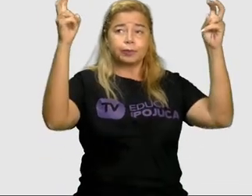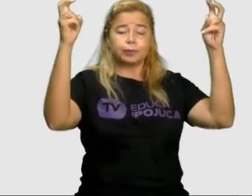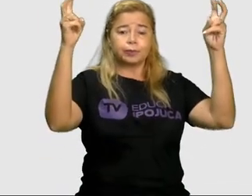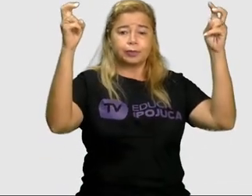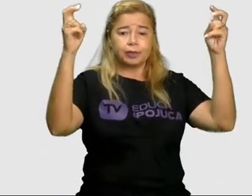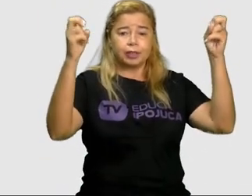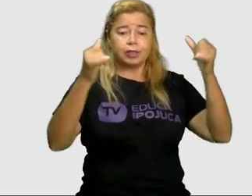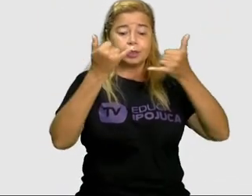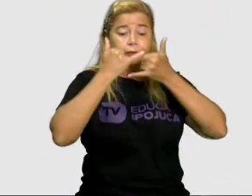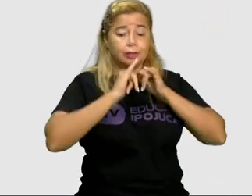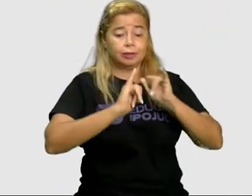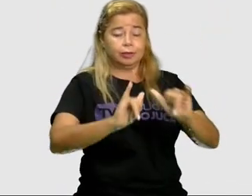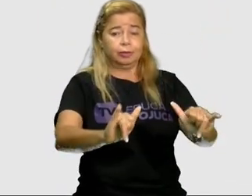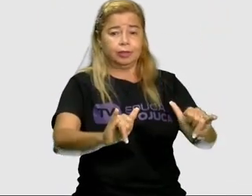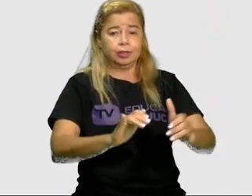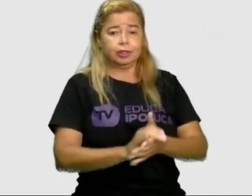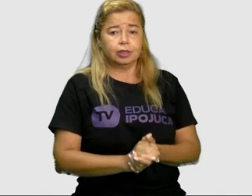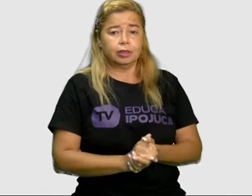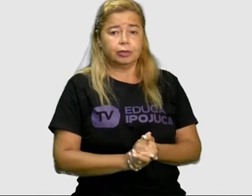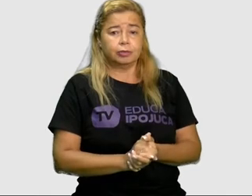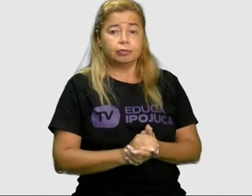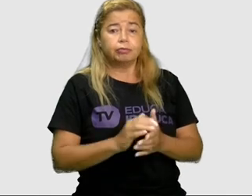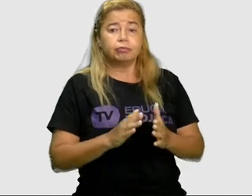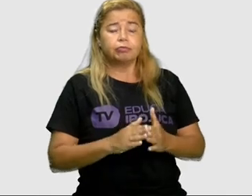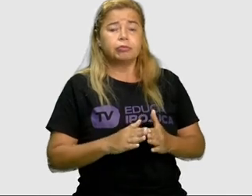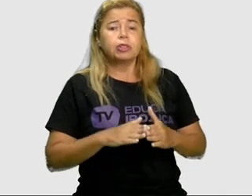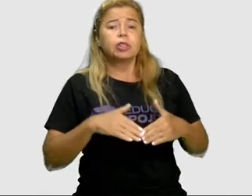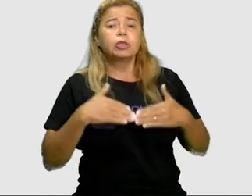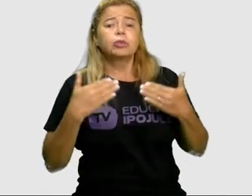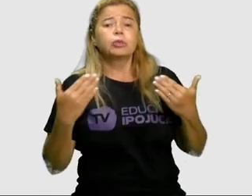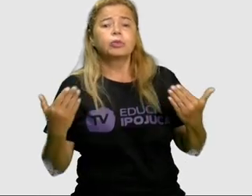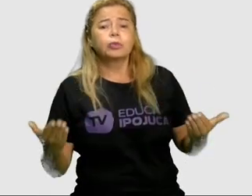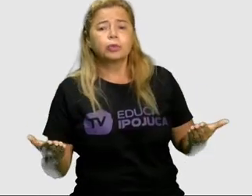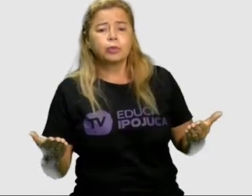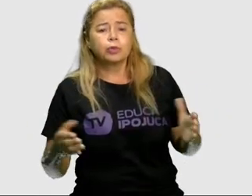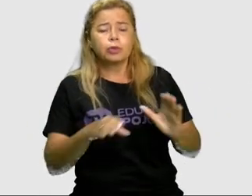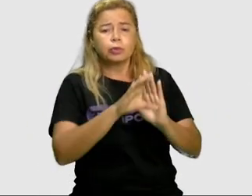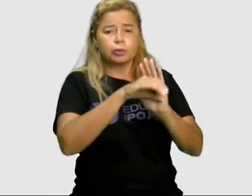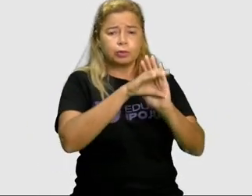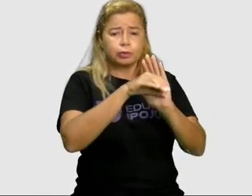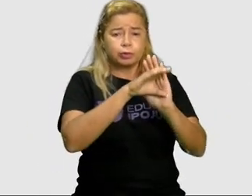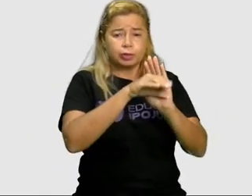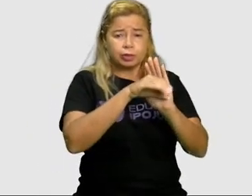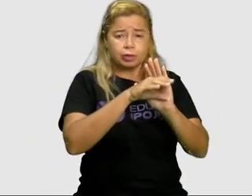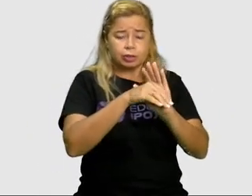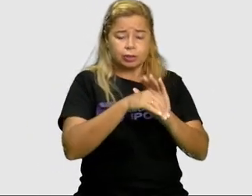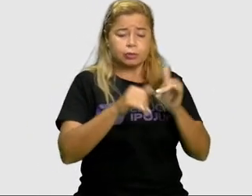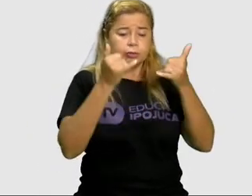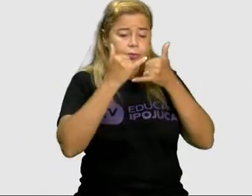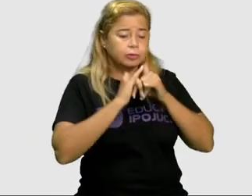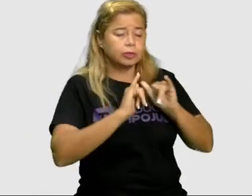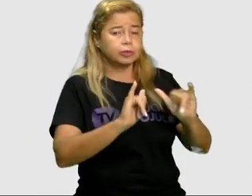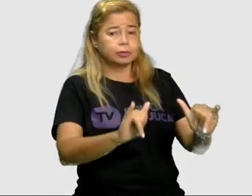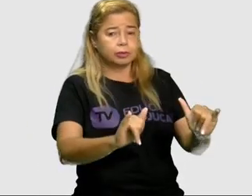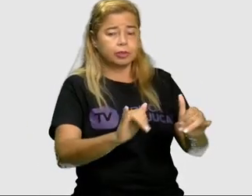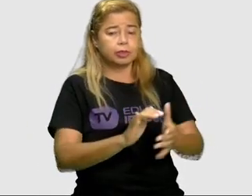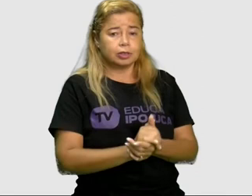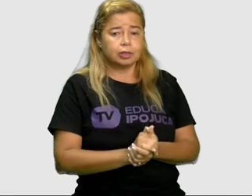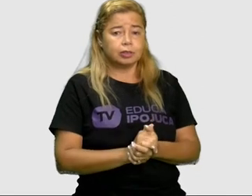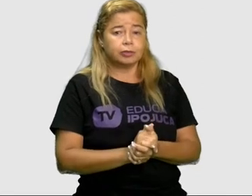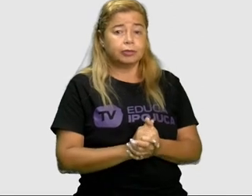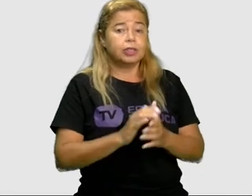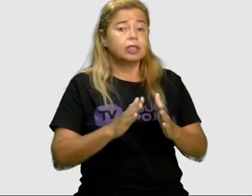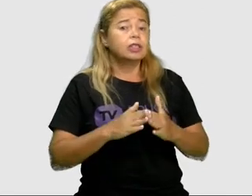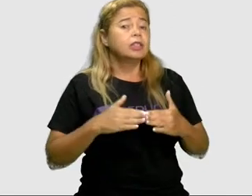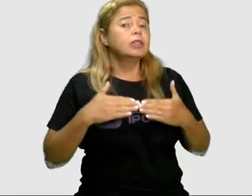anteriormente qual o tema o qual o assunto que a notícia a borda o que